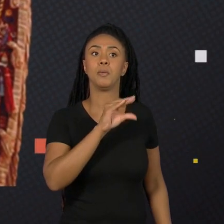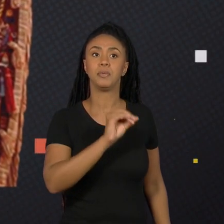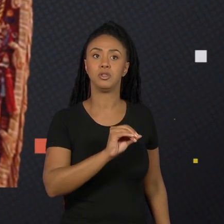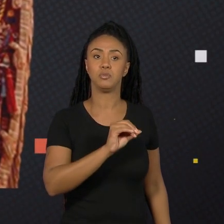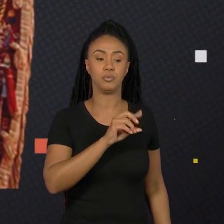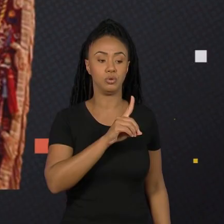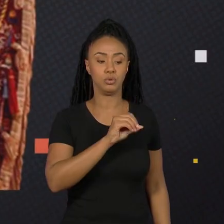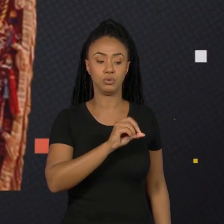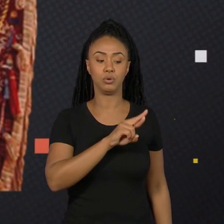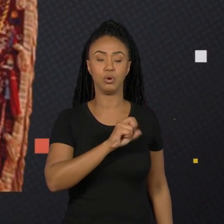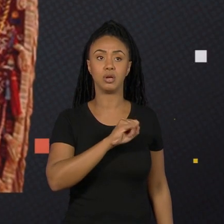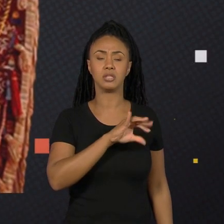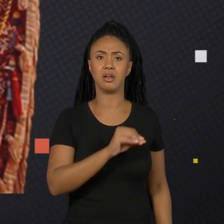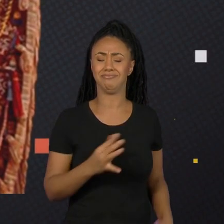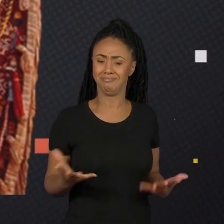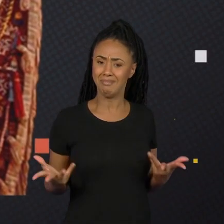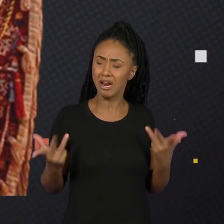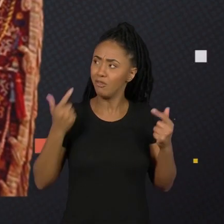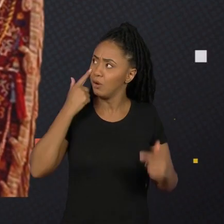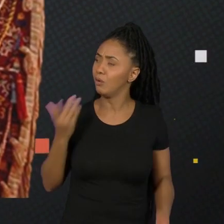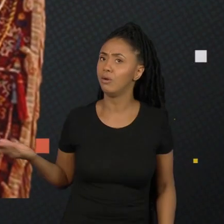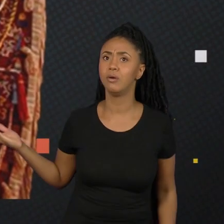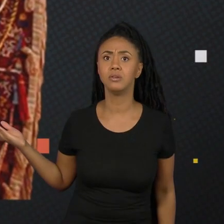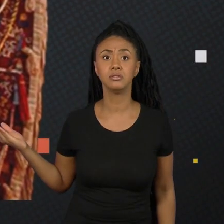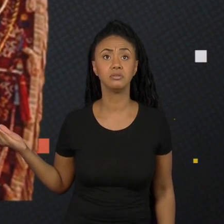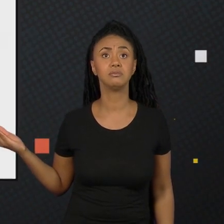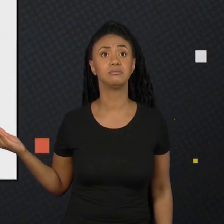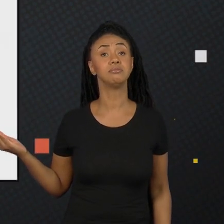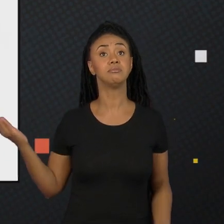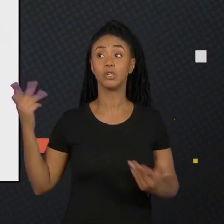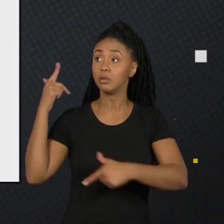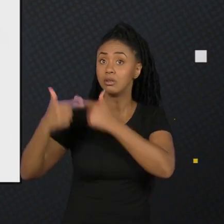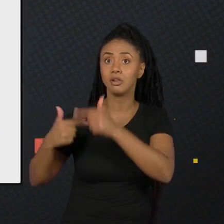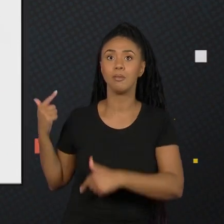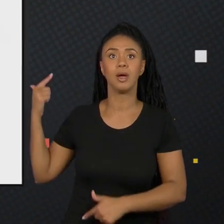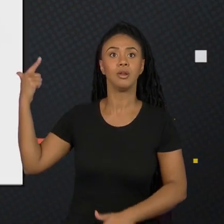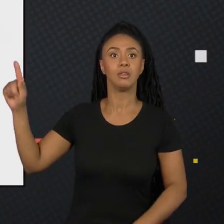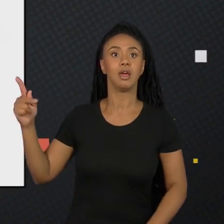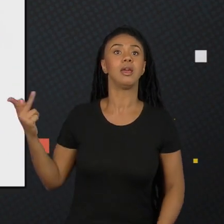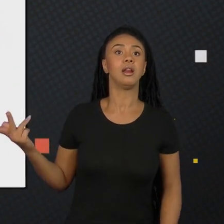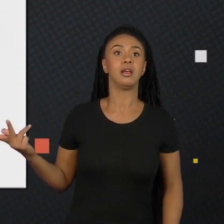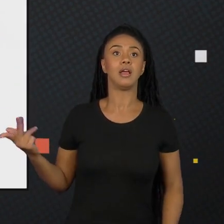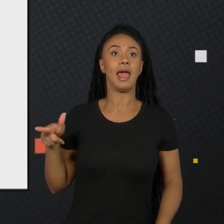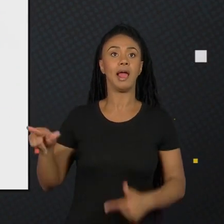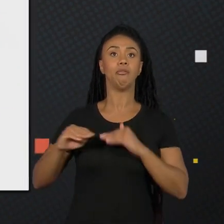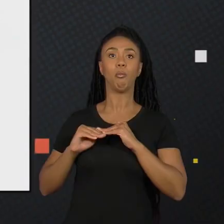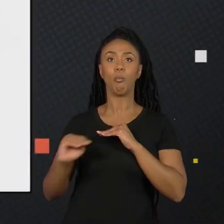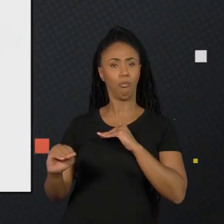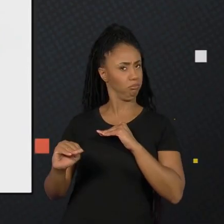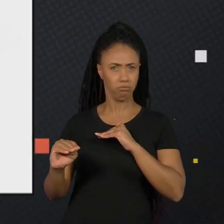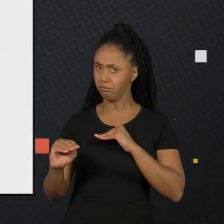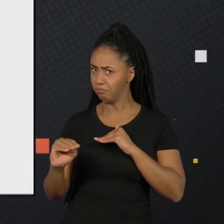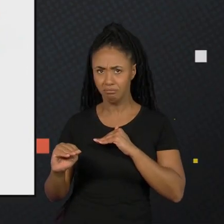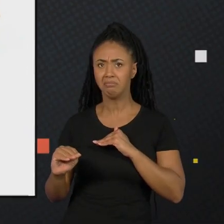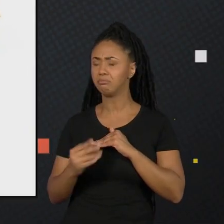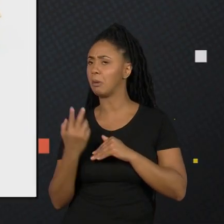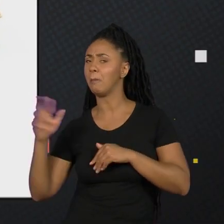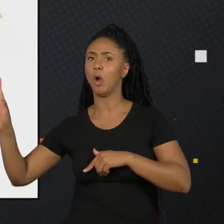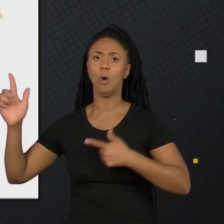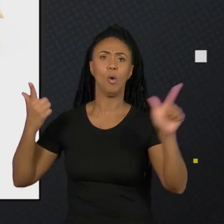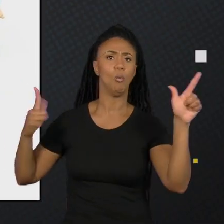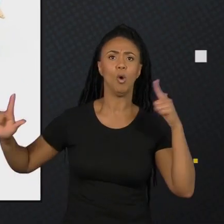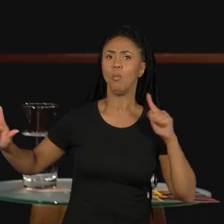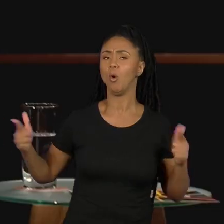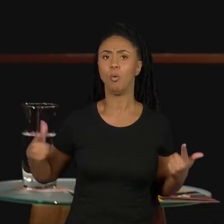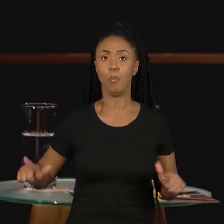E, graças a Deus, o trabalho dele não virou commodity. Não é disputado a